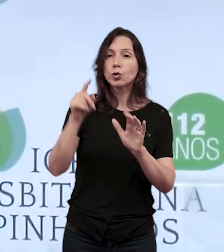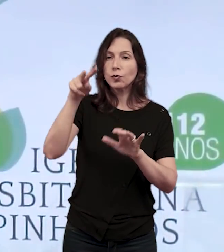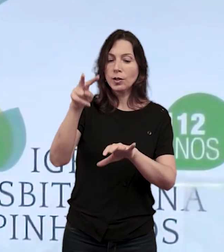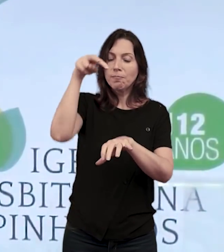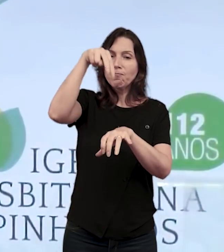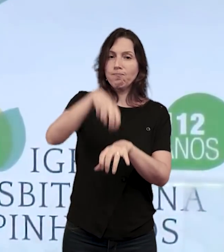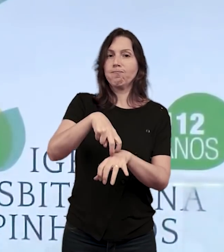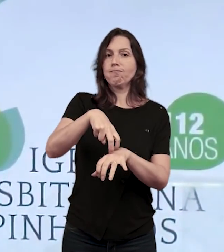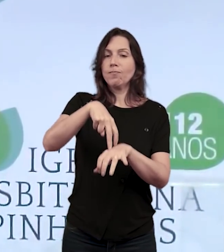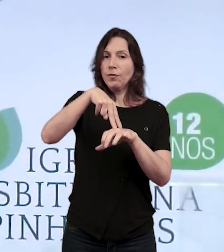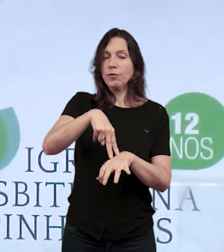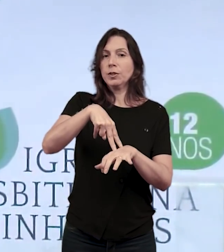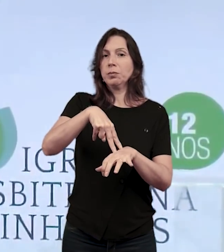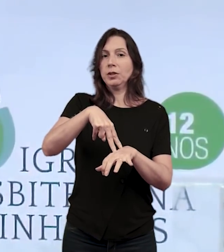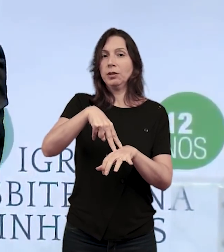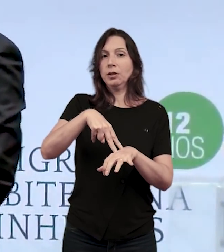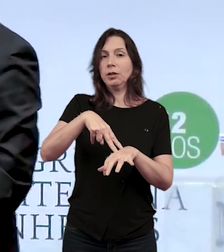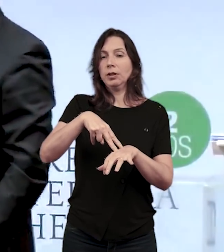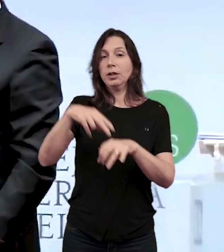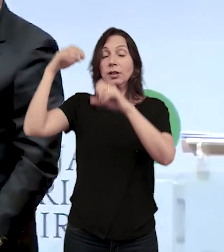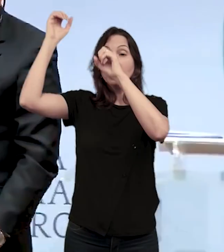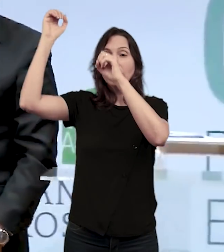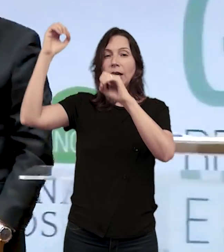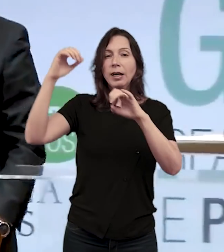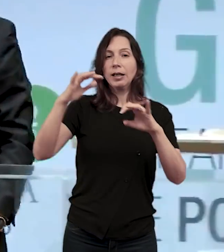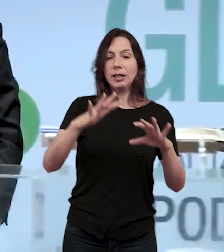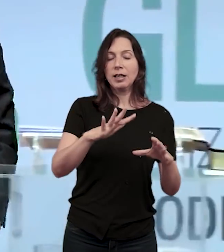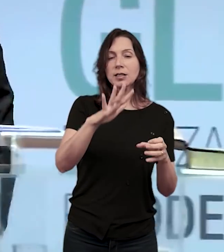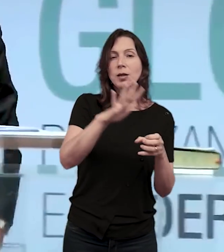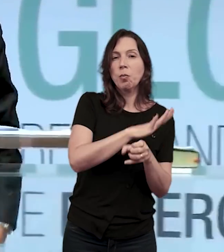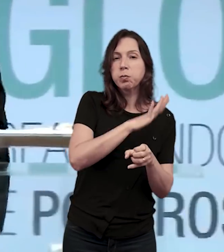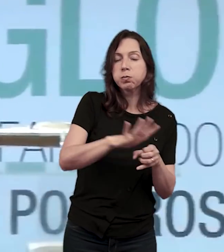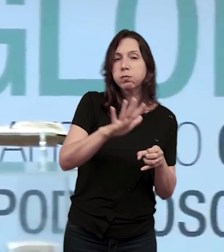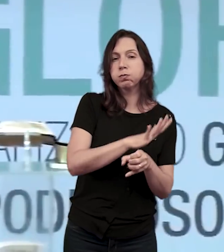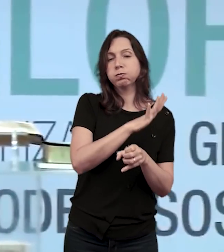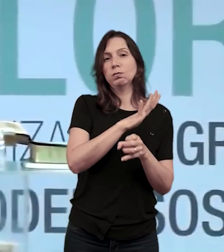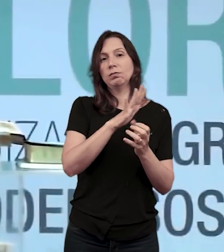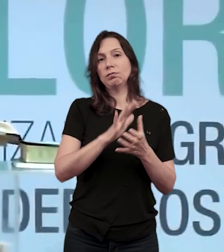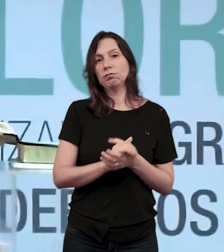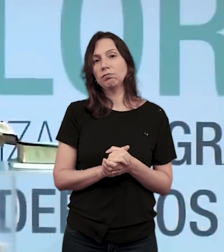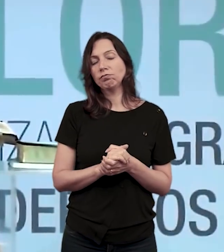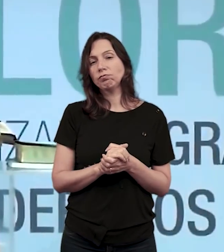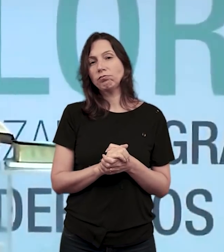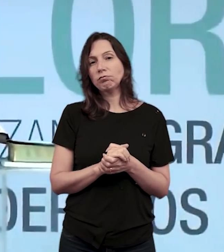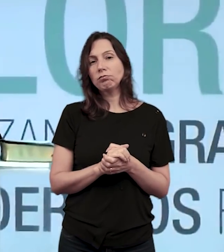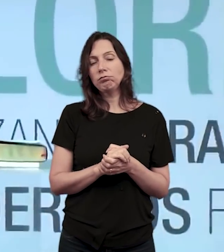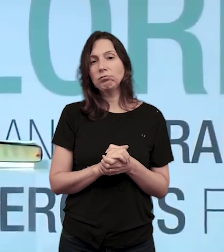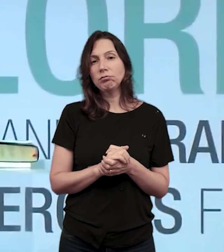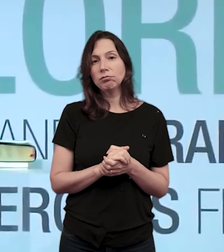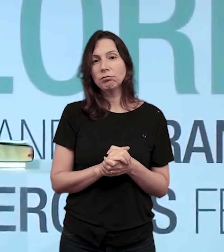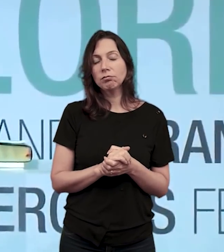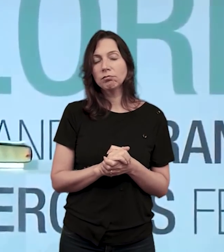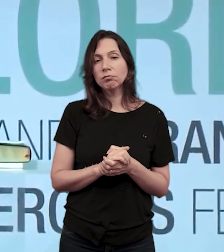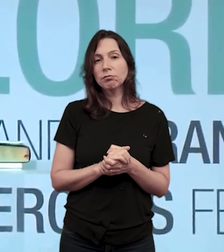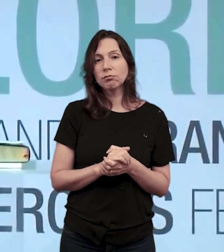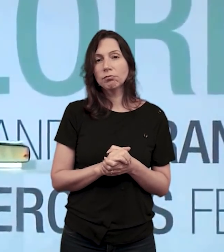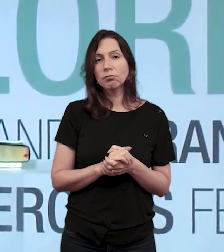A graça de Deus te basta. Essa graça é suficiente. Mais do que